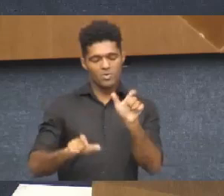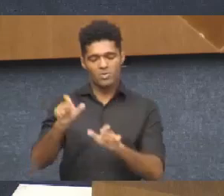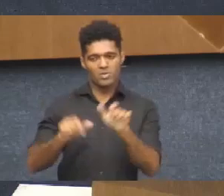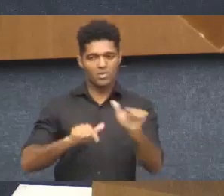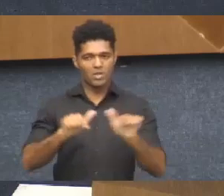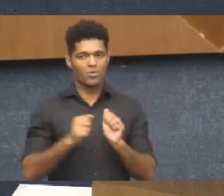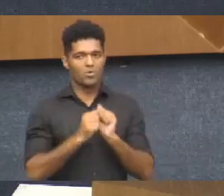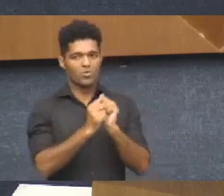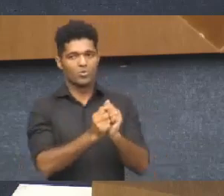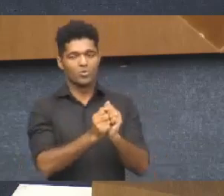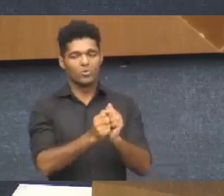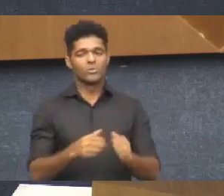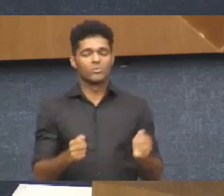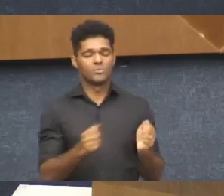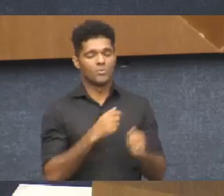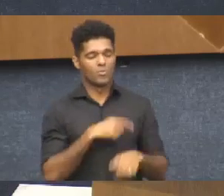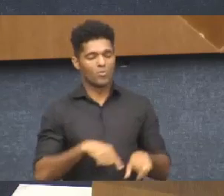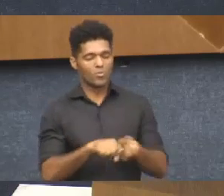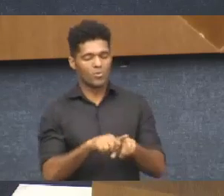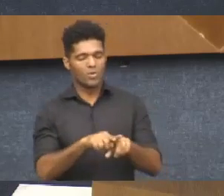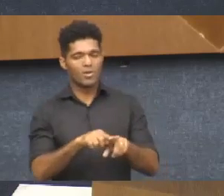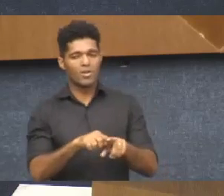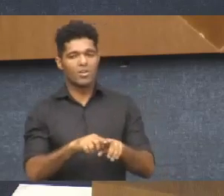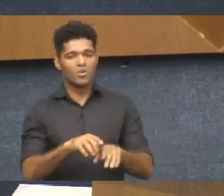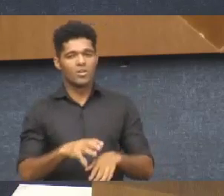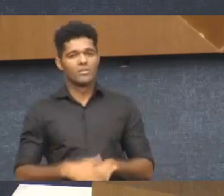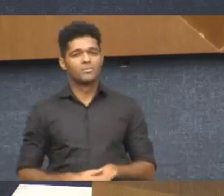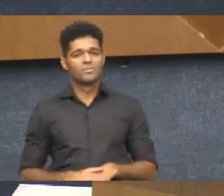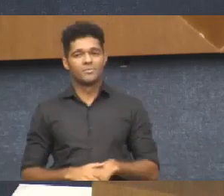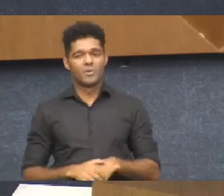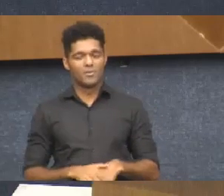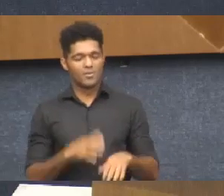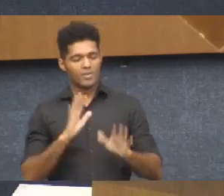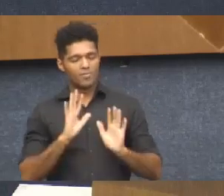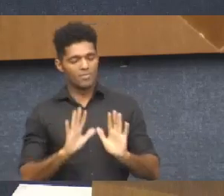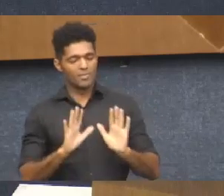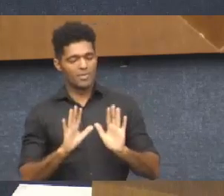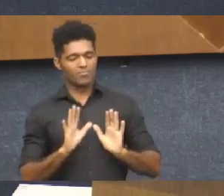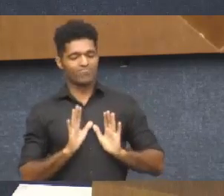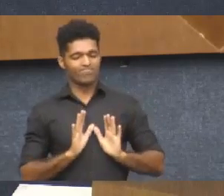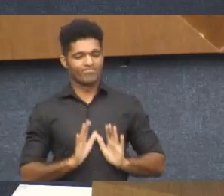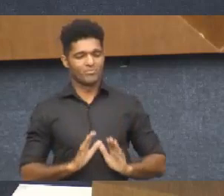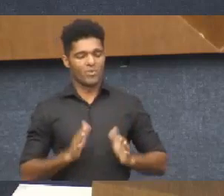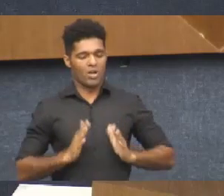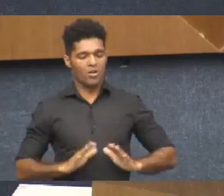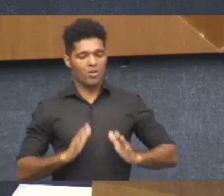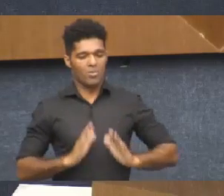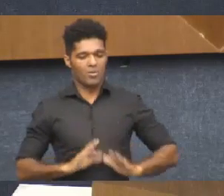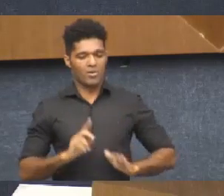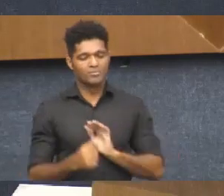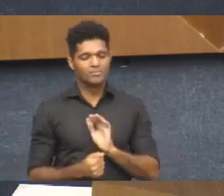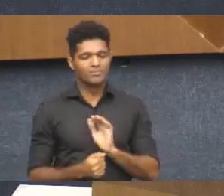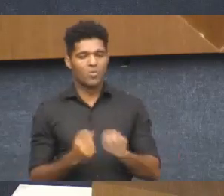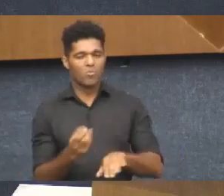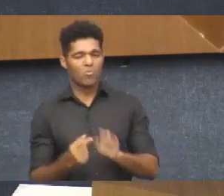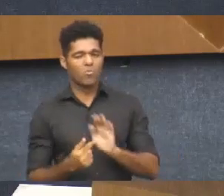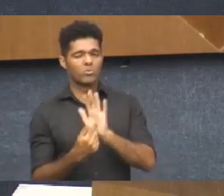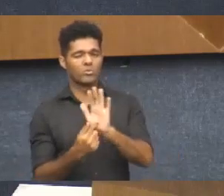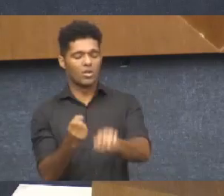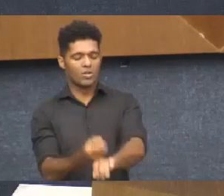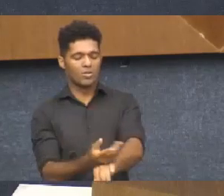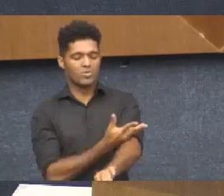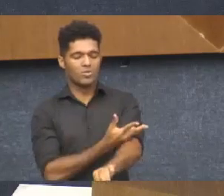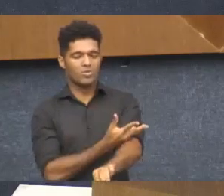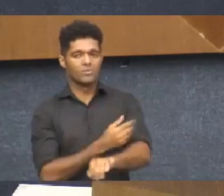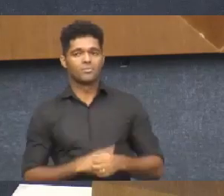tentar conter minha emoção. Provavelmente não vai acontecer, eu vou dar um vexame. Primeiro, eu queria pedir,